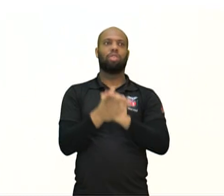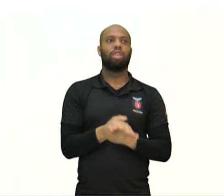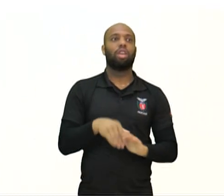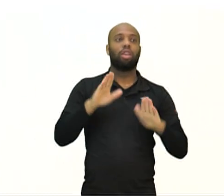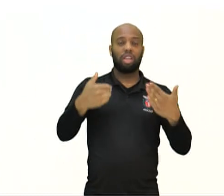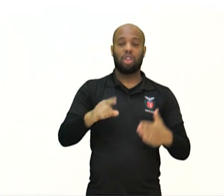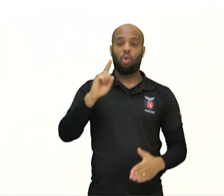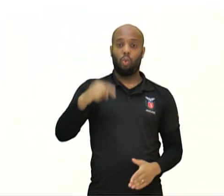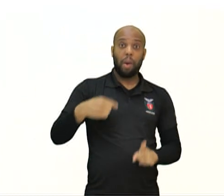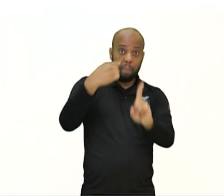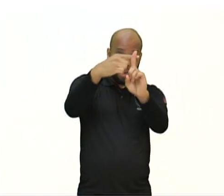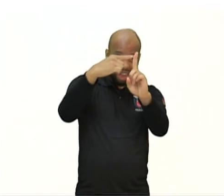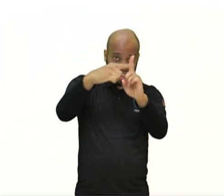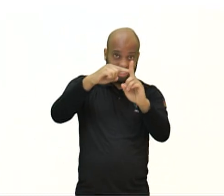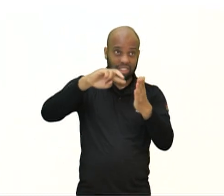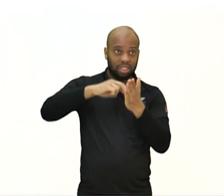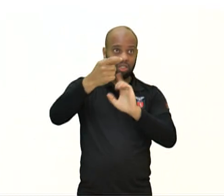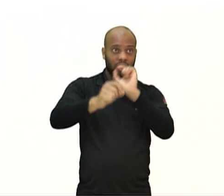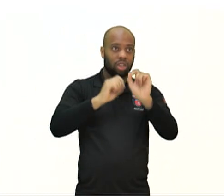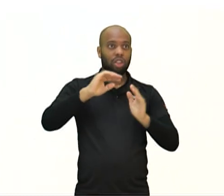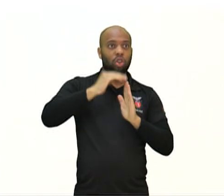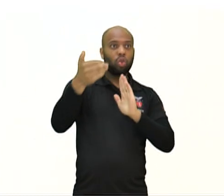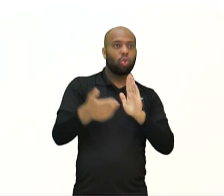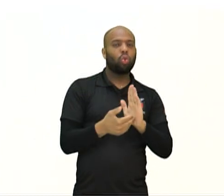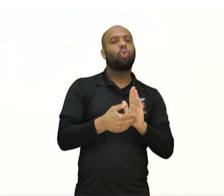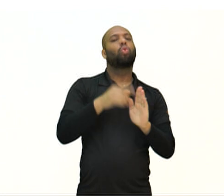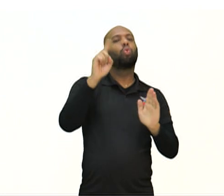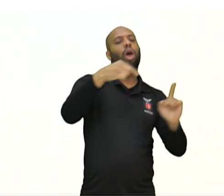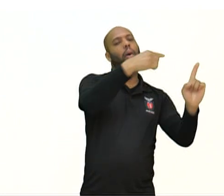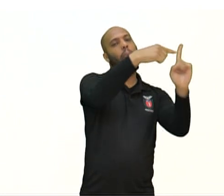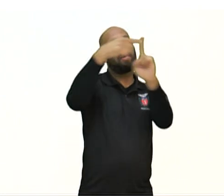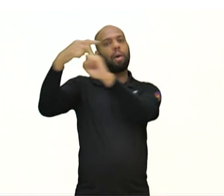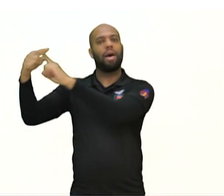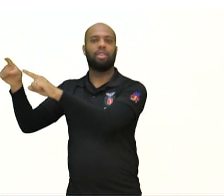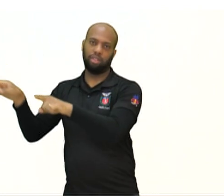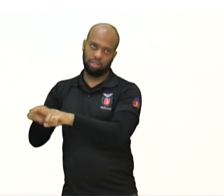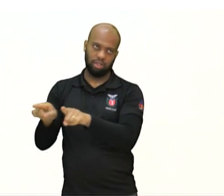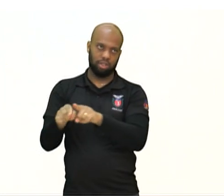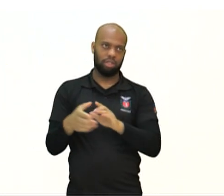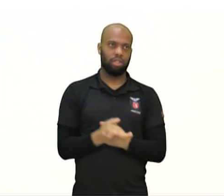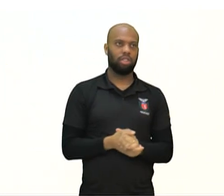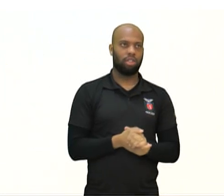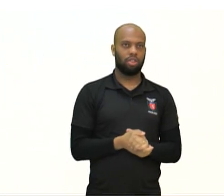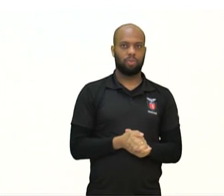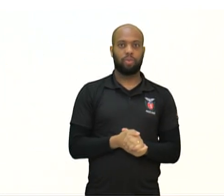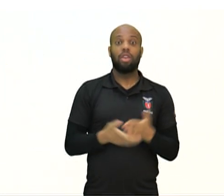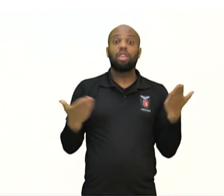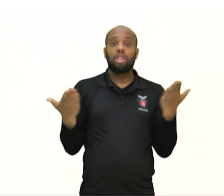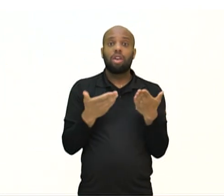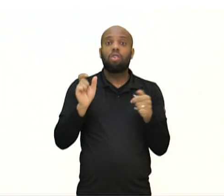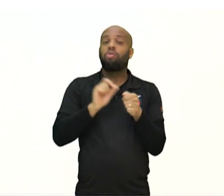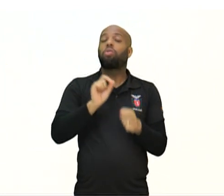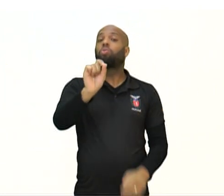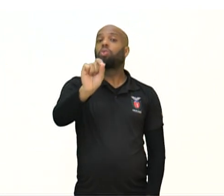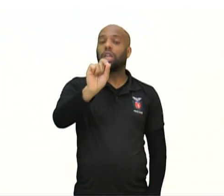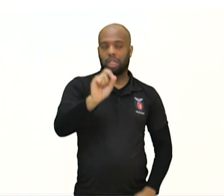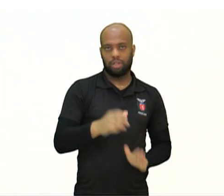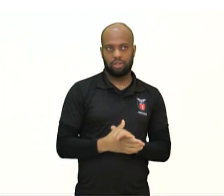binômio é positivo, todos ficarão positivos. Agora, o que eu vou